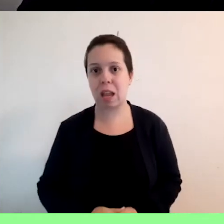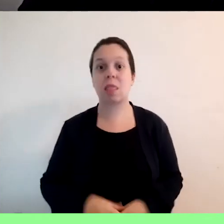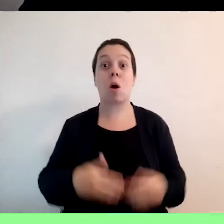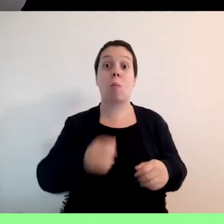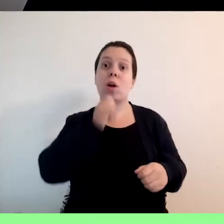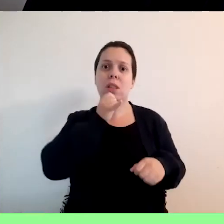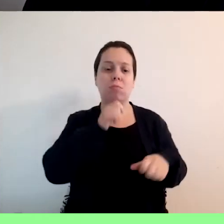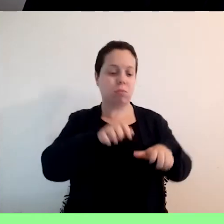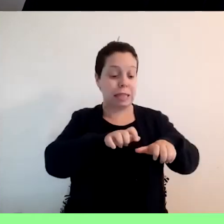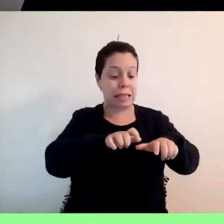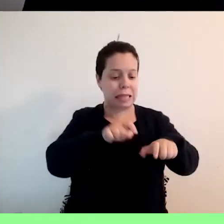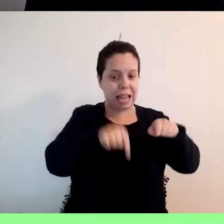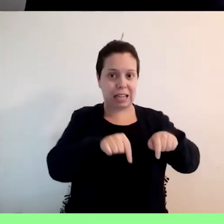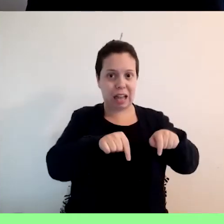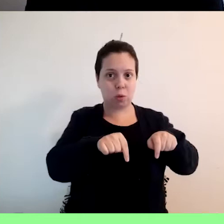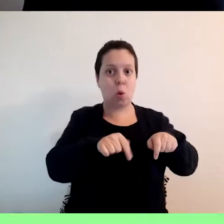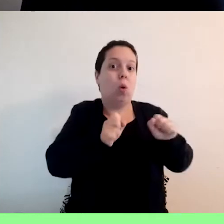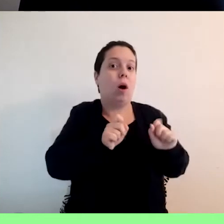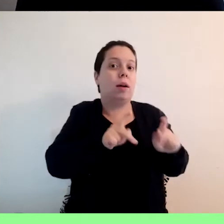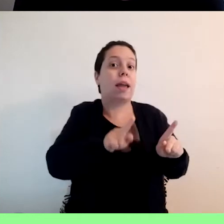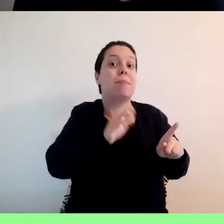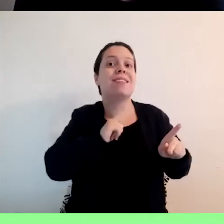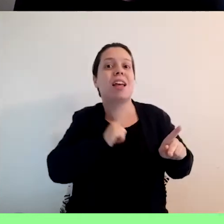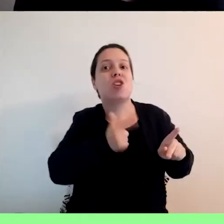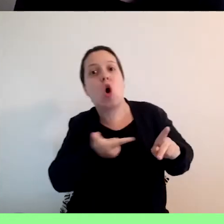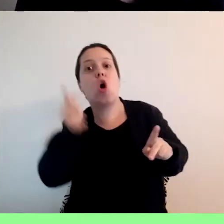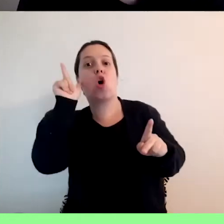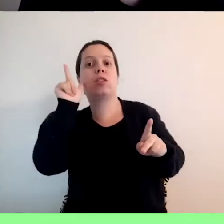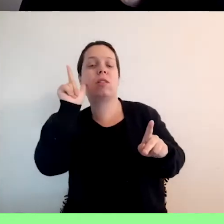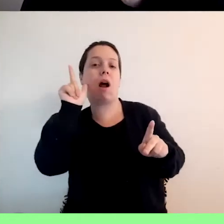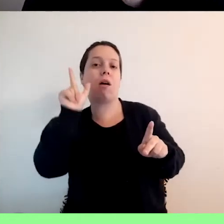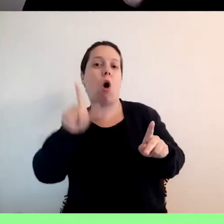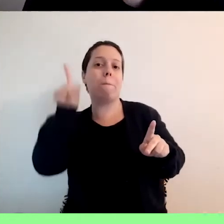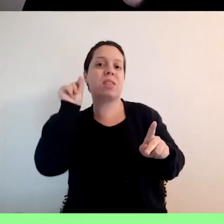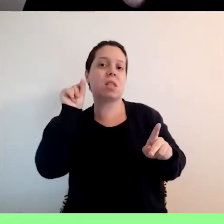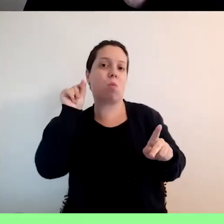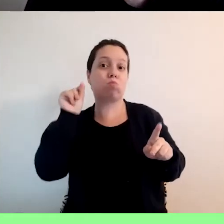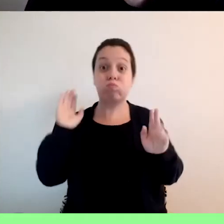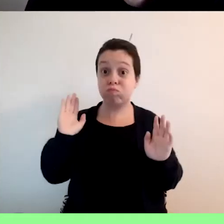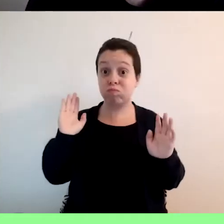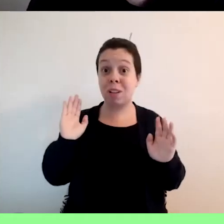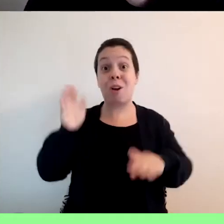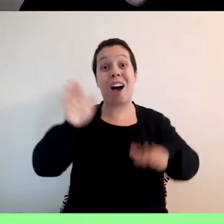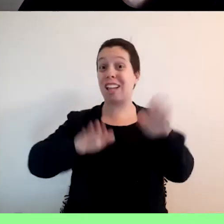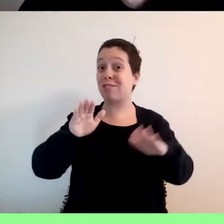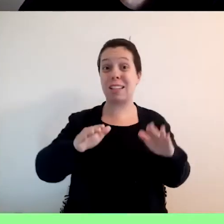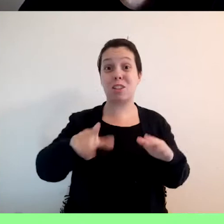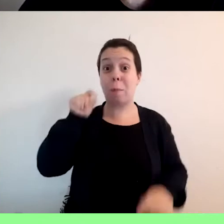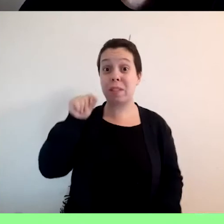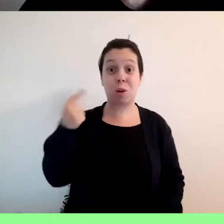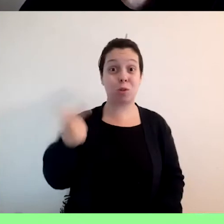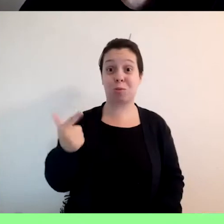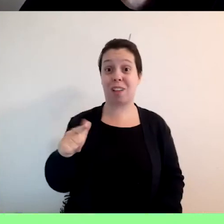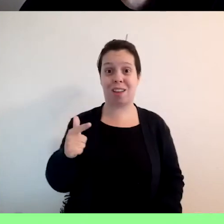que, nessas interfaces, às vezes não tem alternativo. É um ou outro, é o que eu